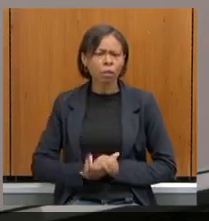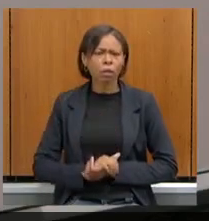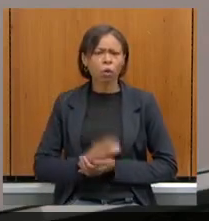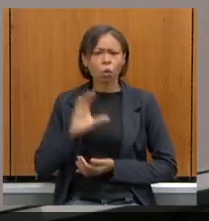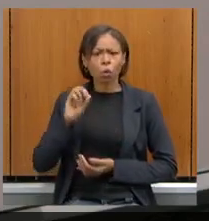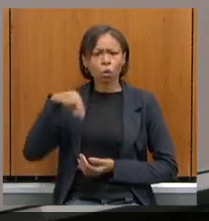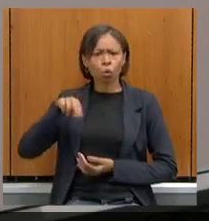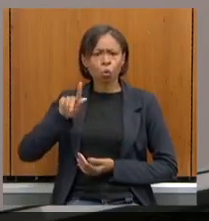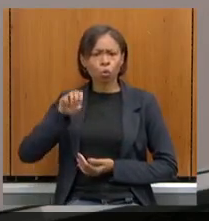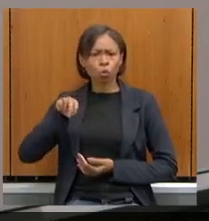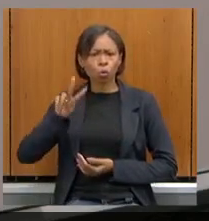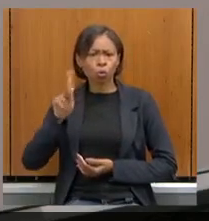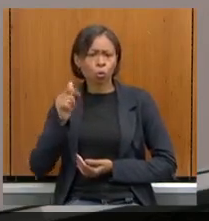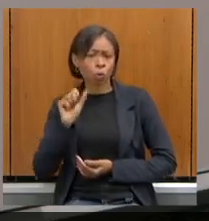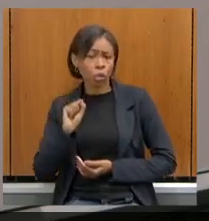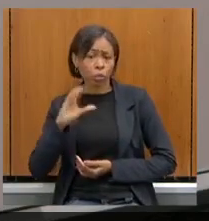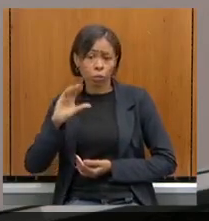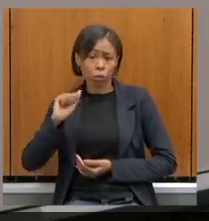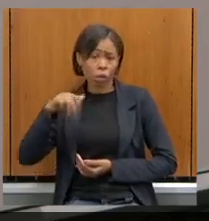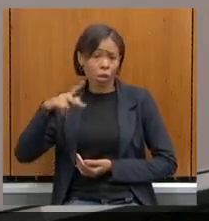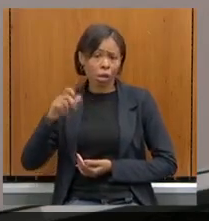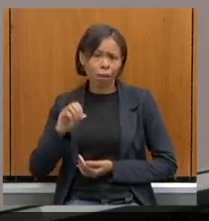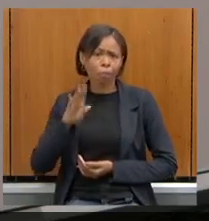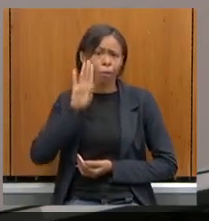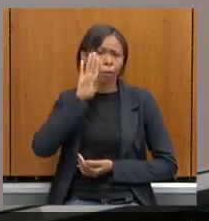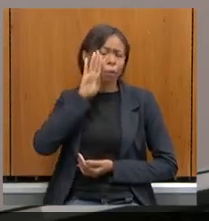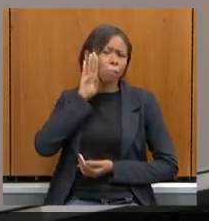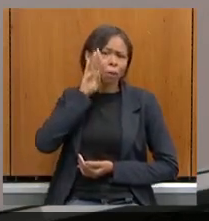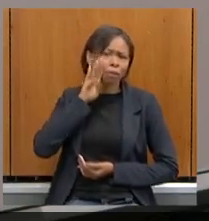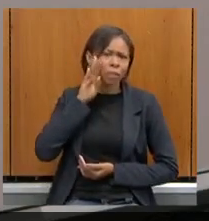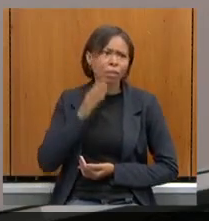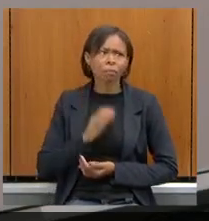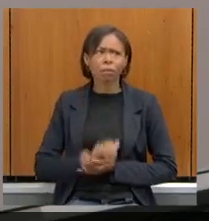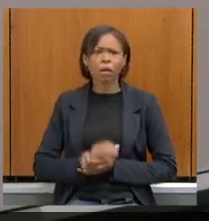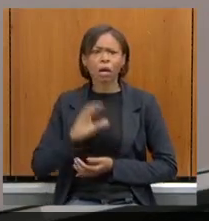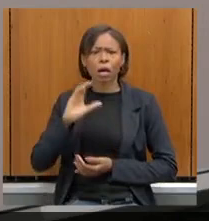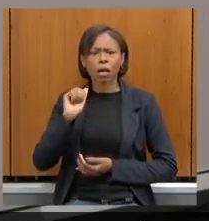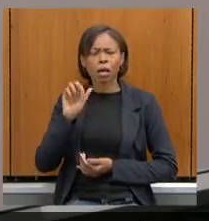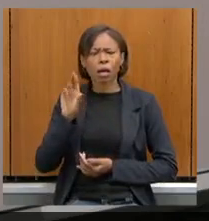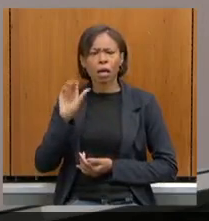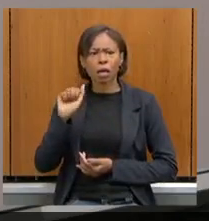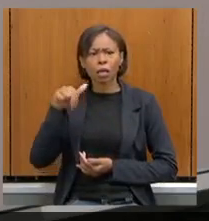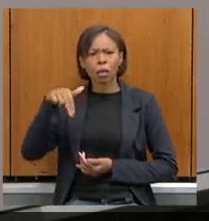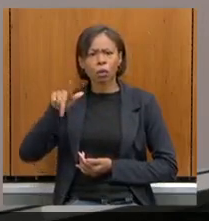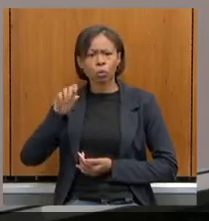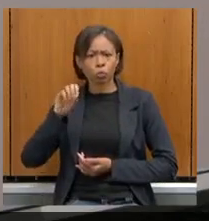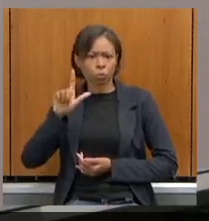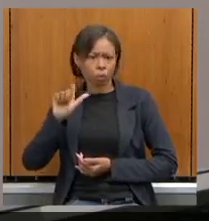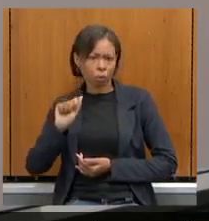no meio do patrimônio mundial, Barbacena, Carangola, nós temos depois